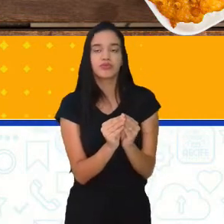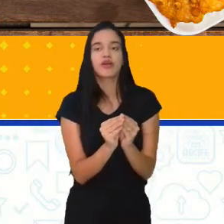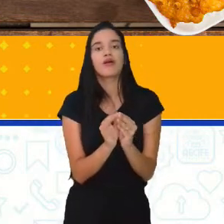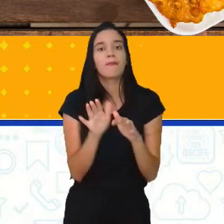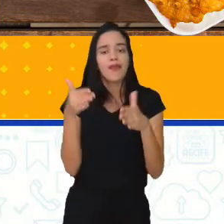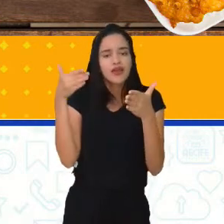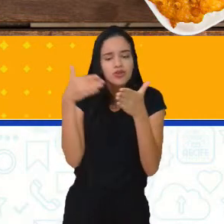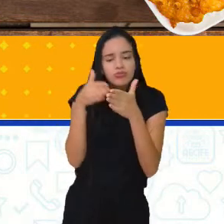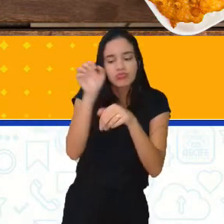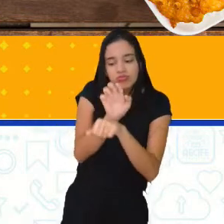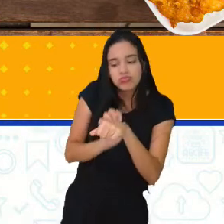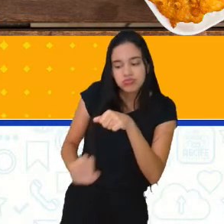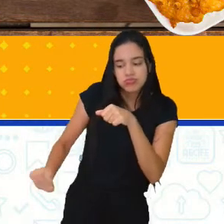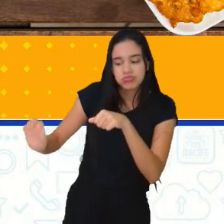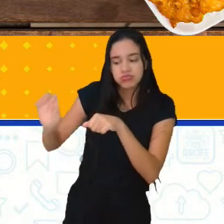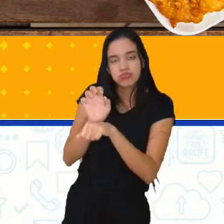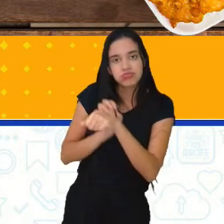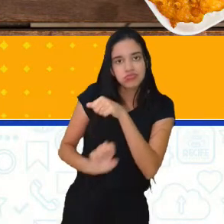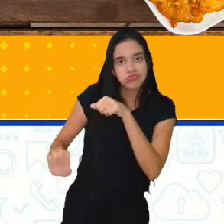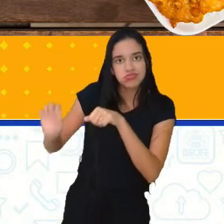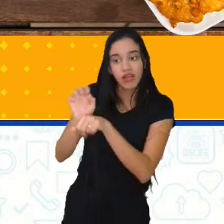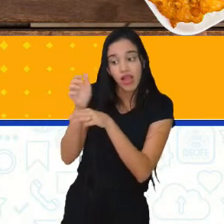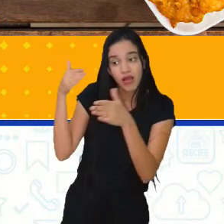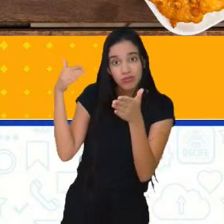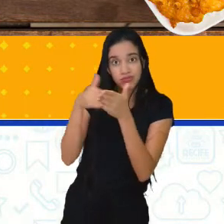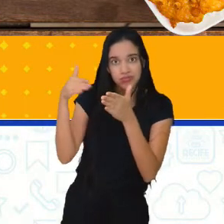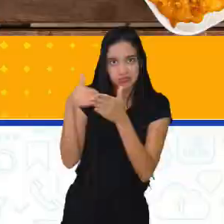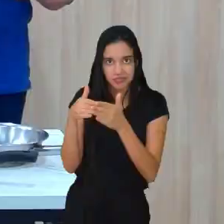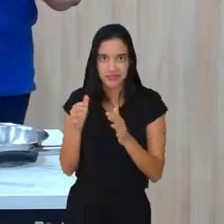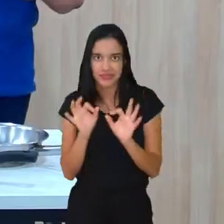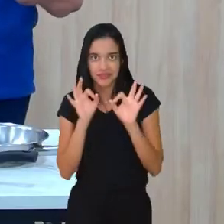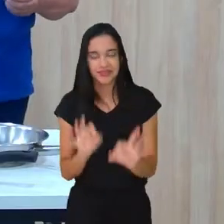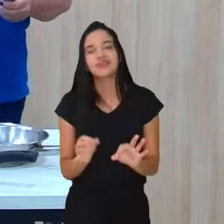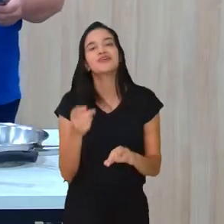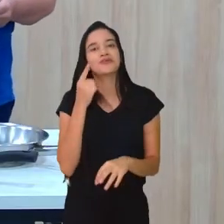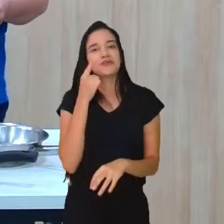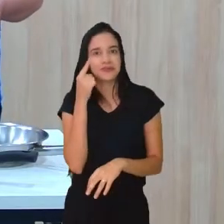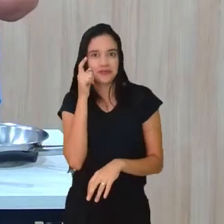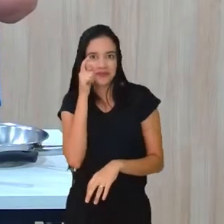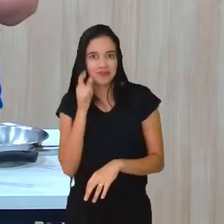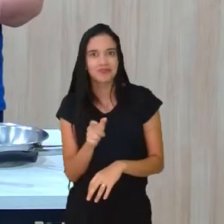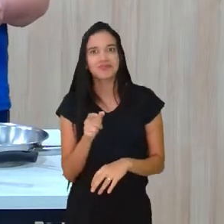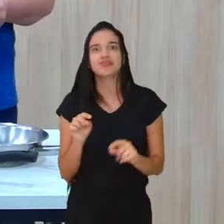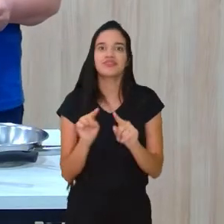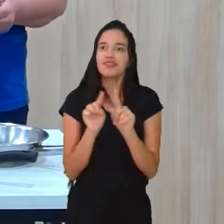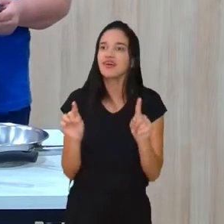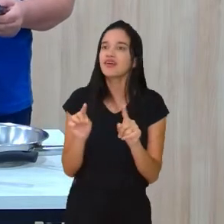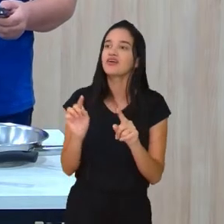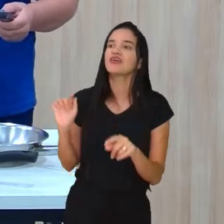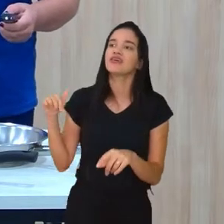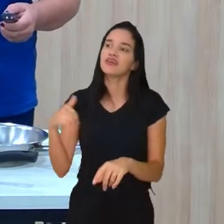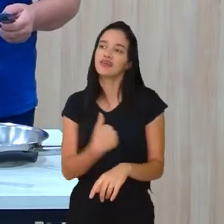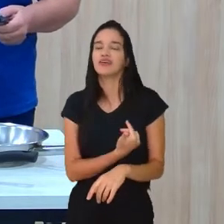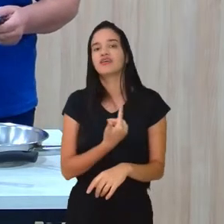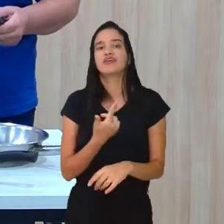é isolar, que é não permitir que o calor saia. Veja que interessante. Mas, Adriana, a gente